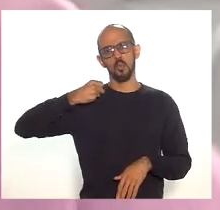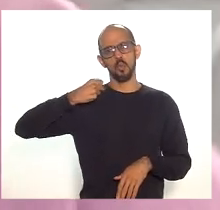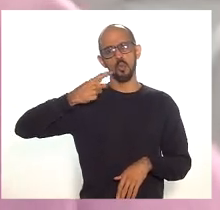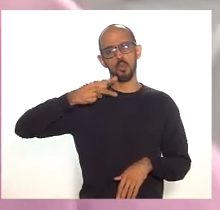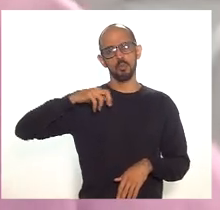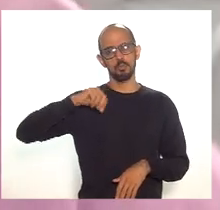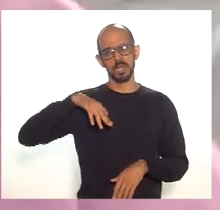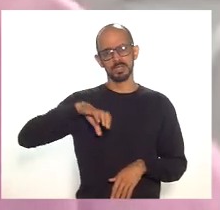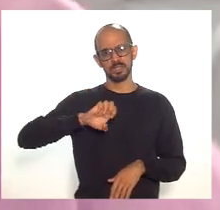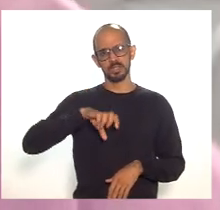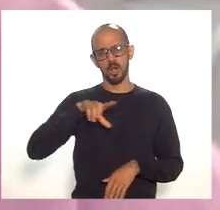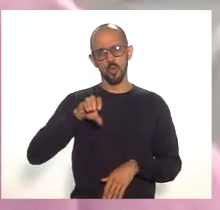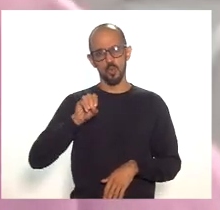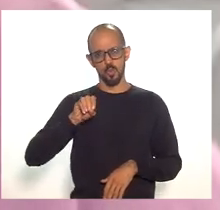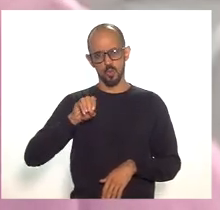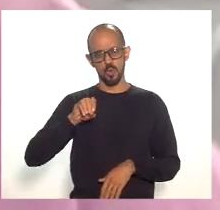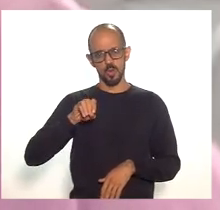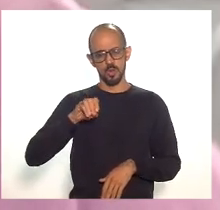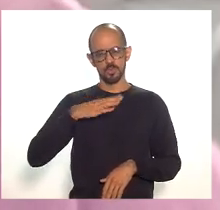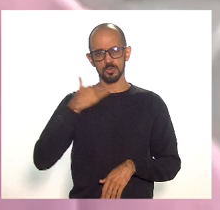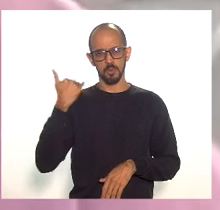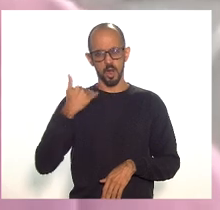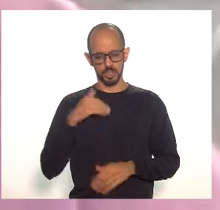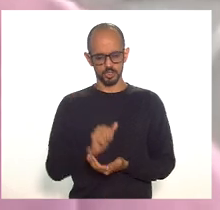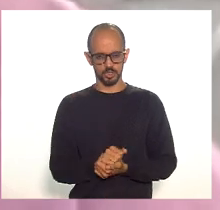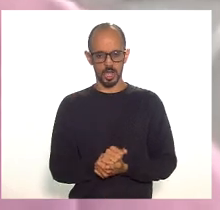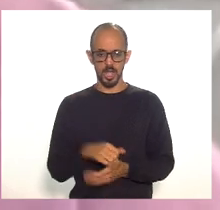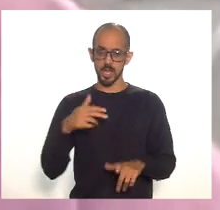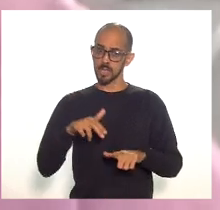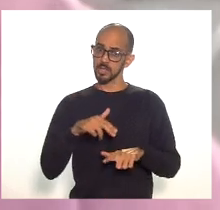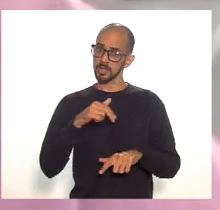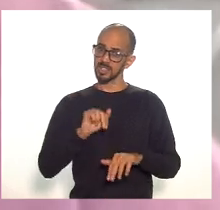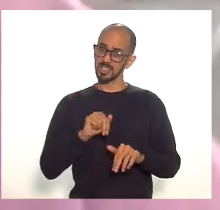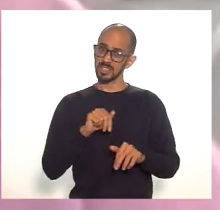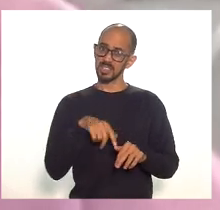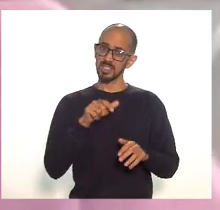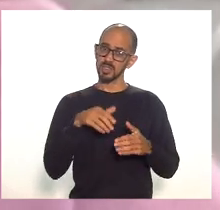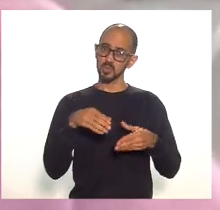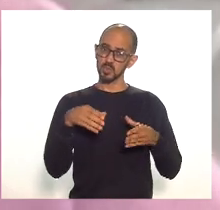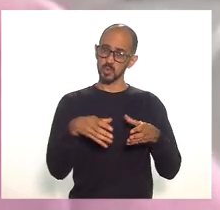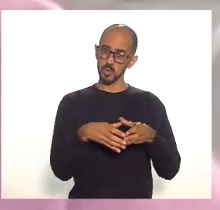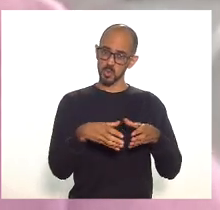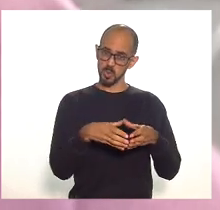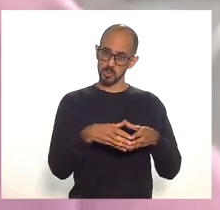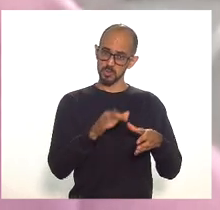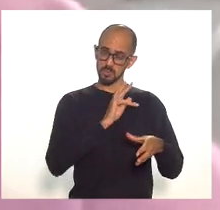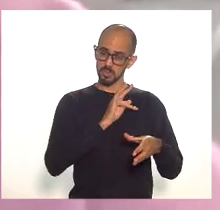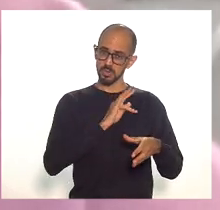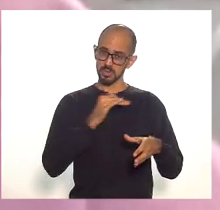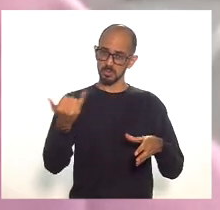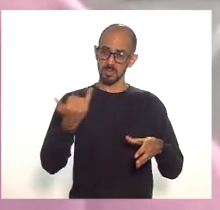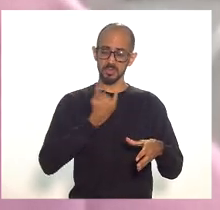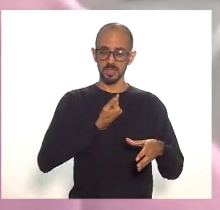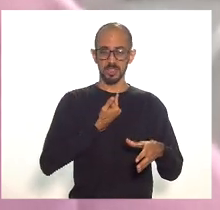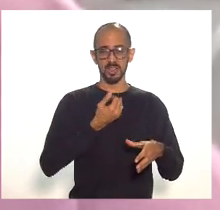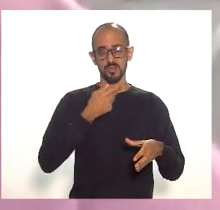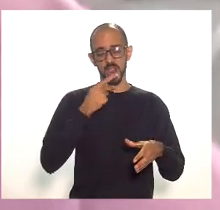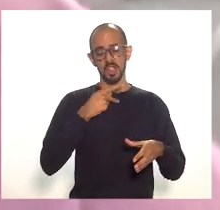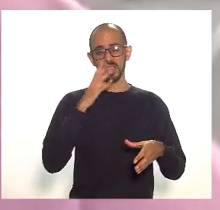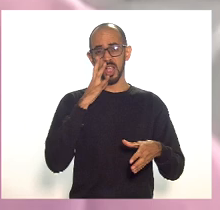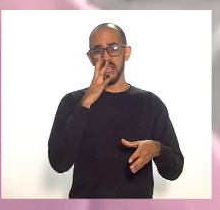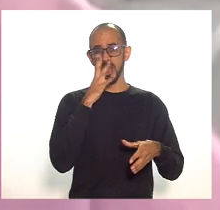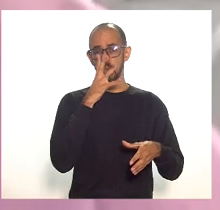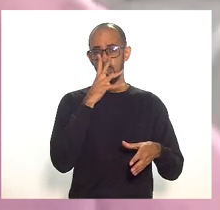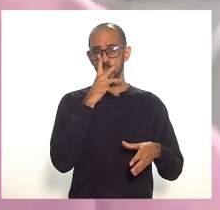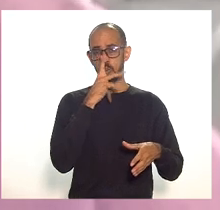os policiais civis, esse processo está sendo examinado com pouca celeridade